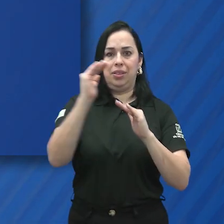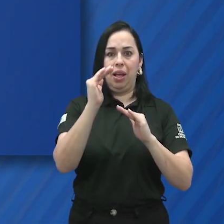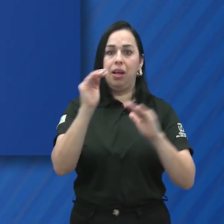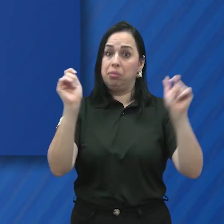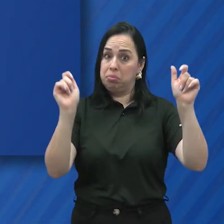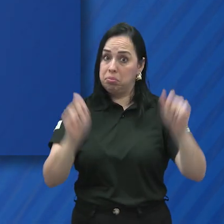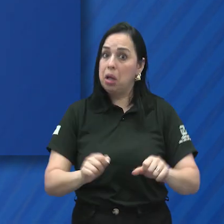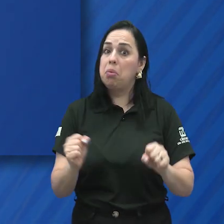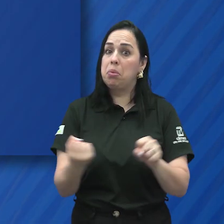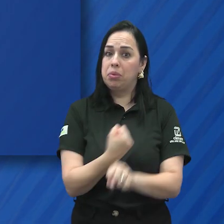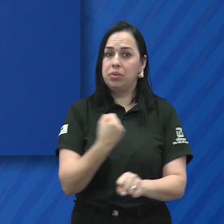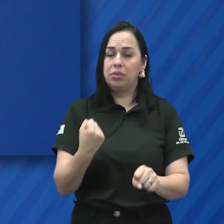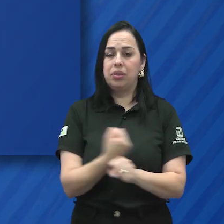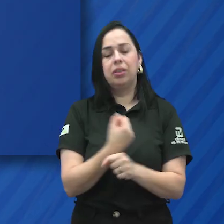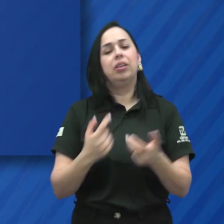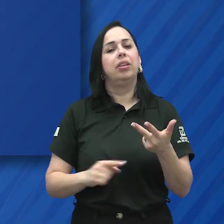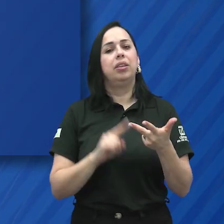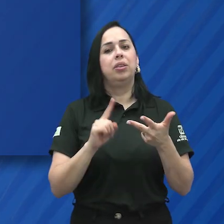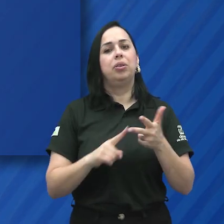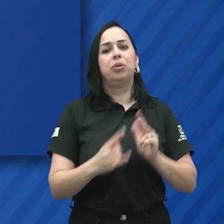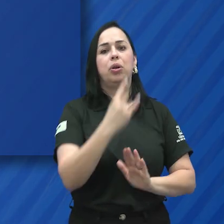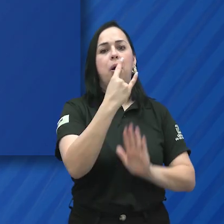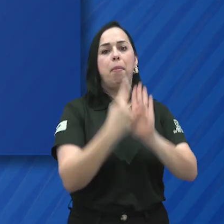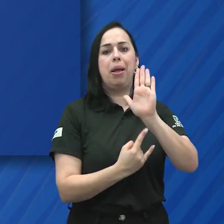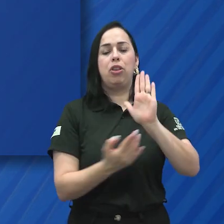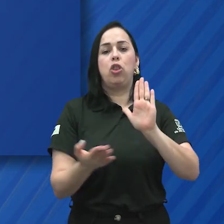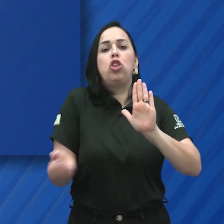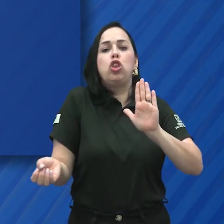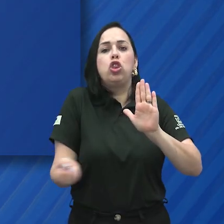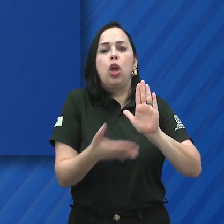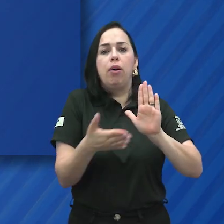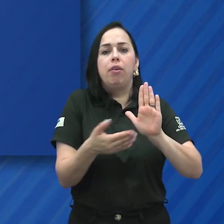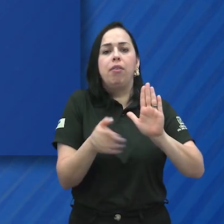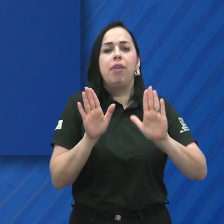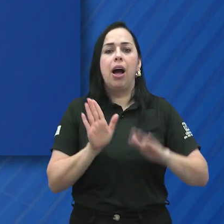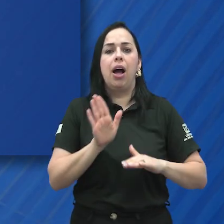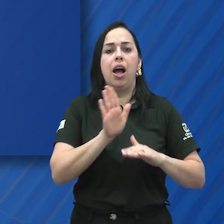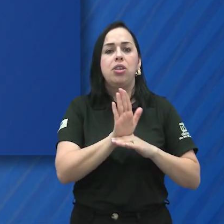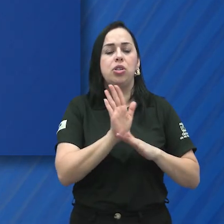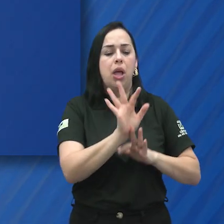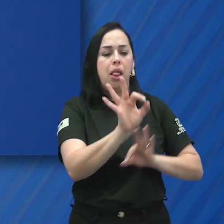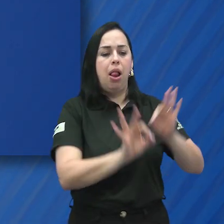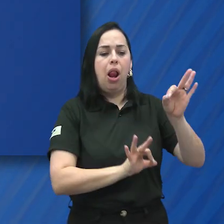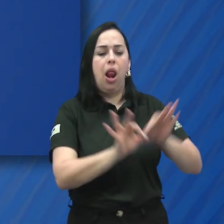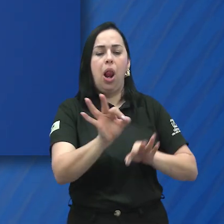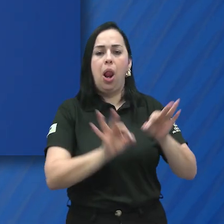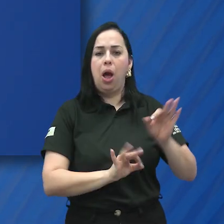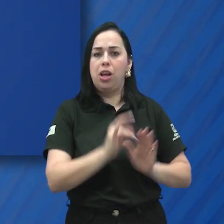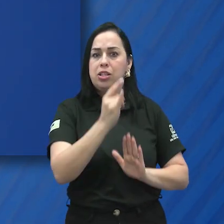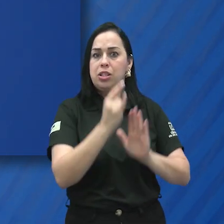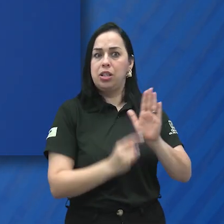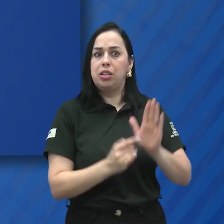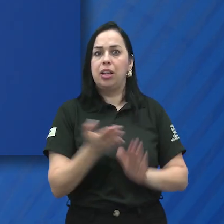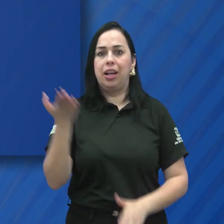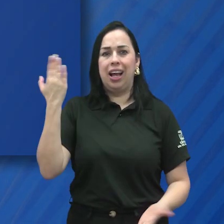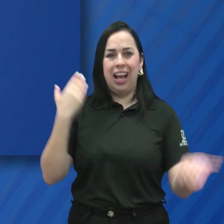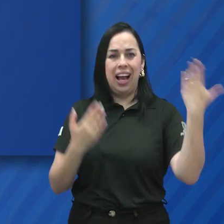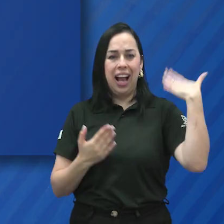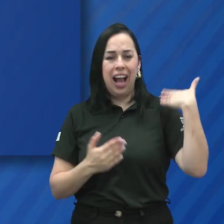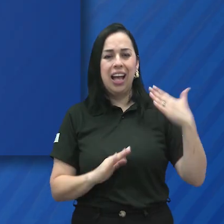serão permitidos. E um novo documento vai ajudar a regularizar construções